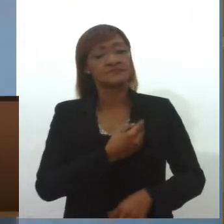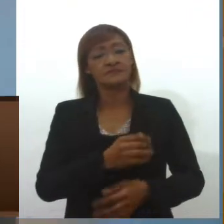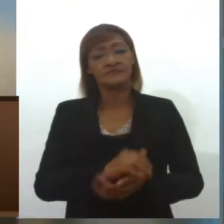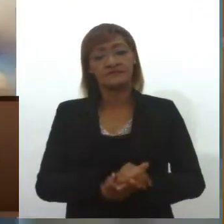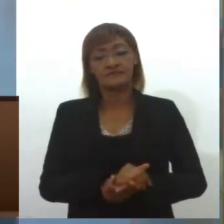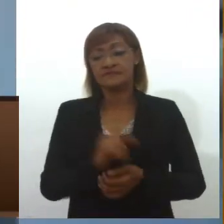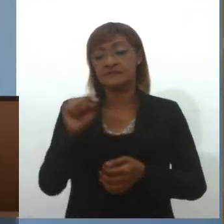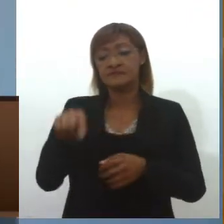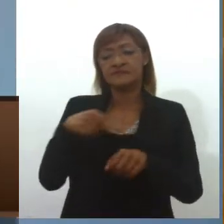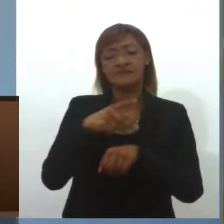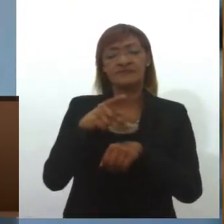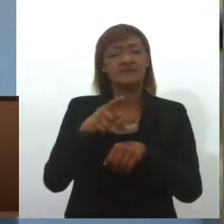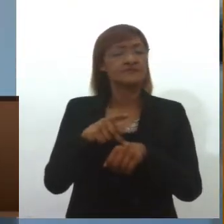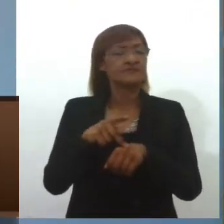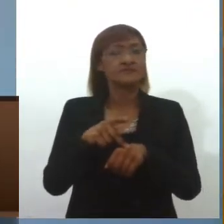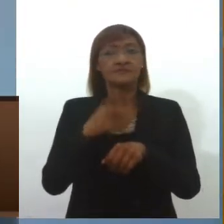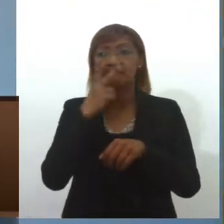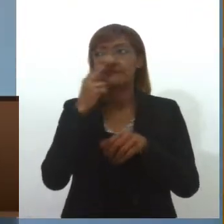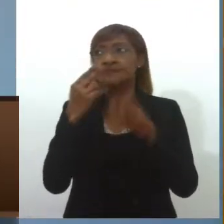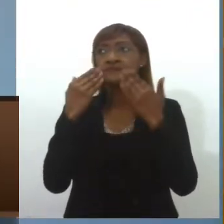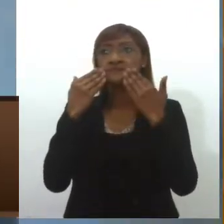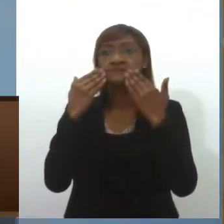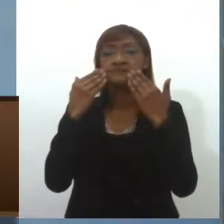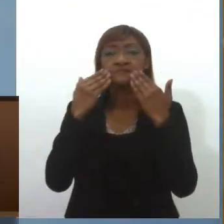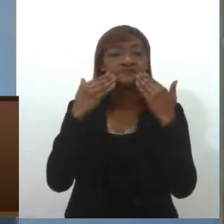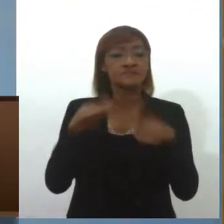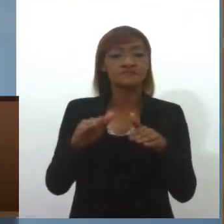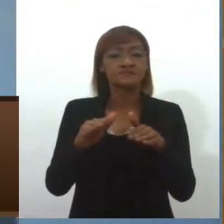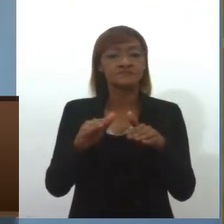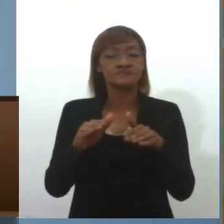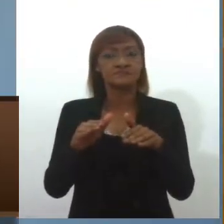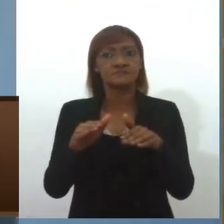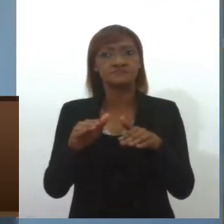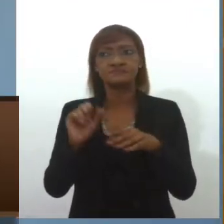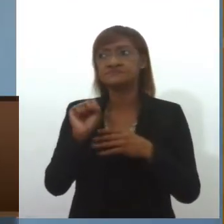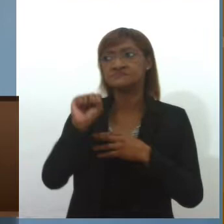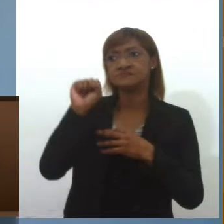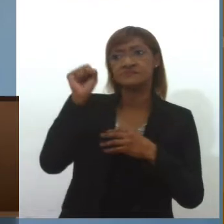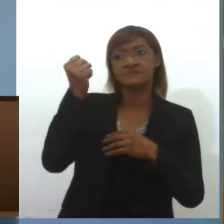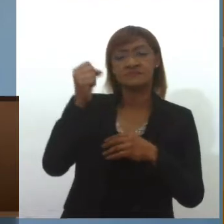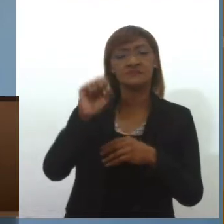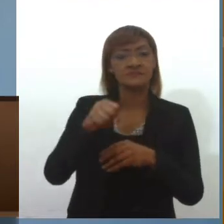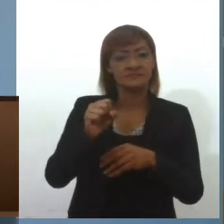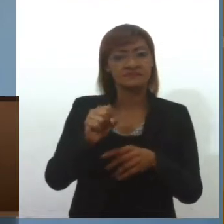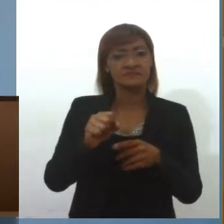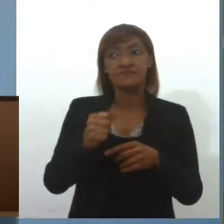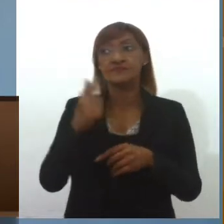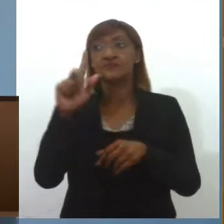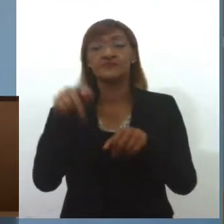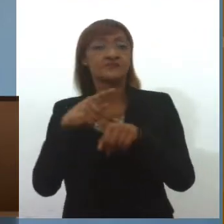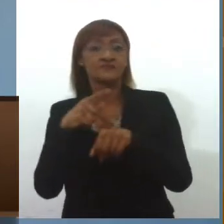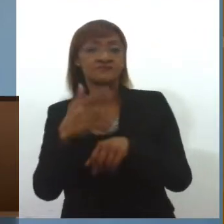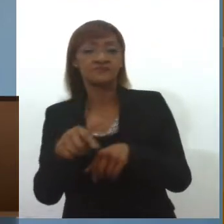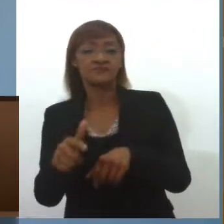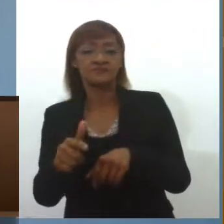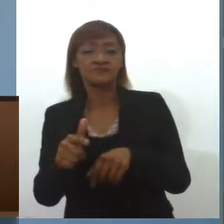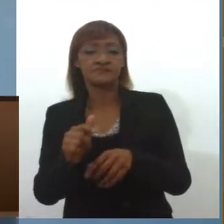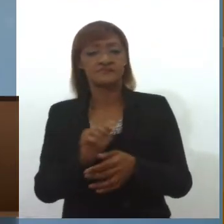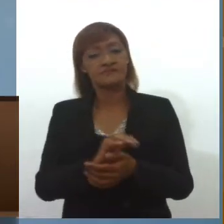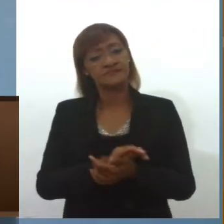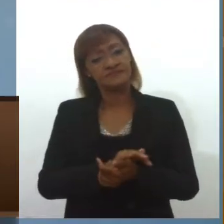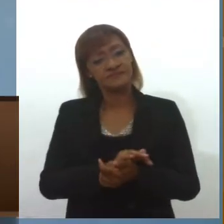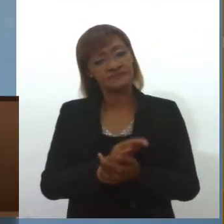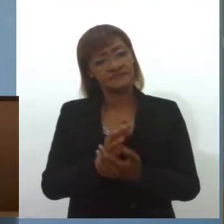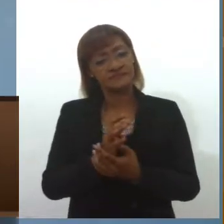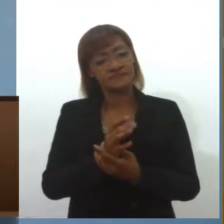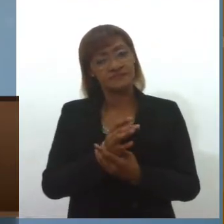Então, tem esse agravante, agravante esse, que não ocorre em outros países. Então, a gente ainda passa por isso. É aquela